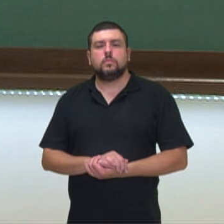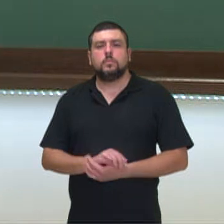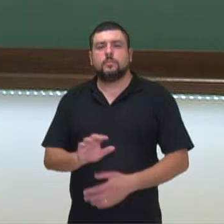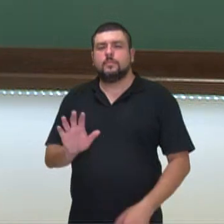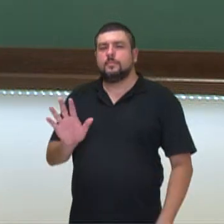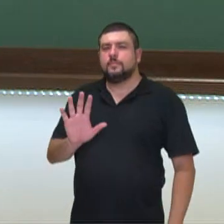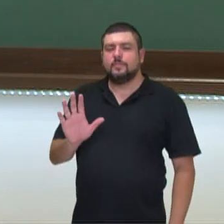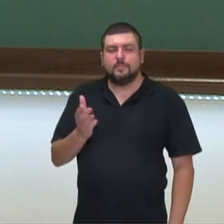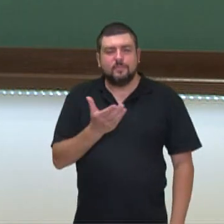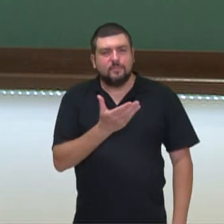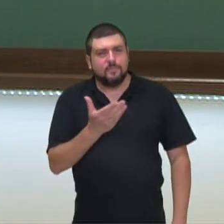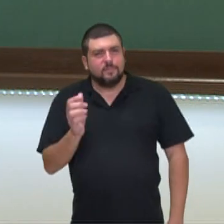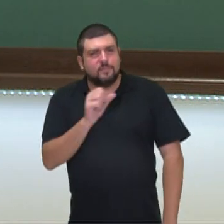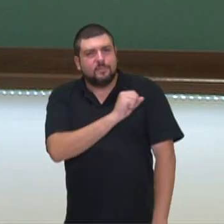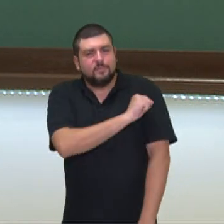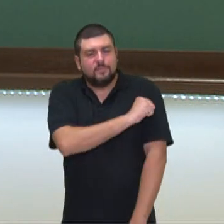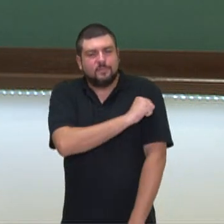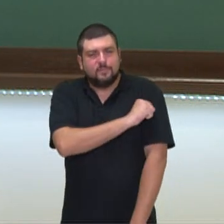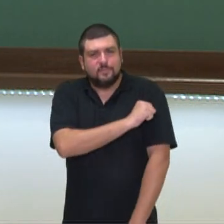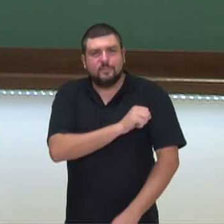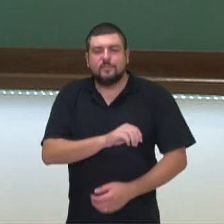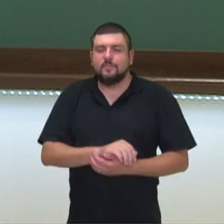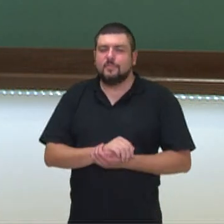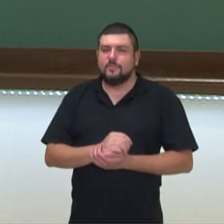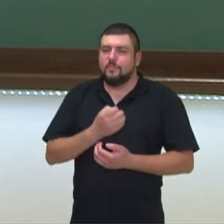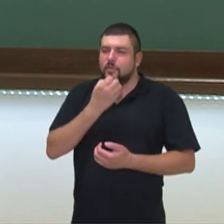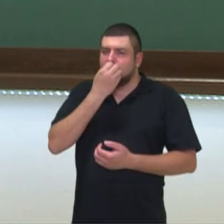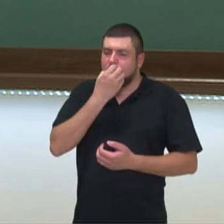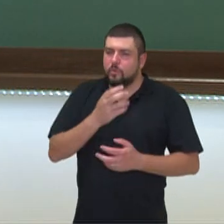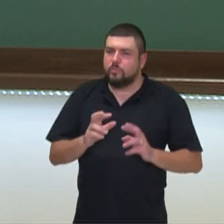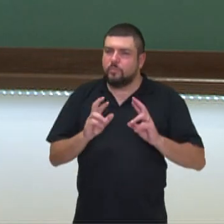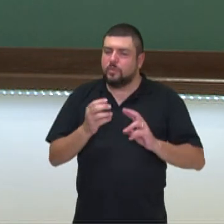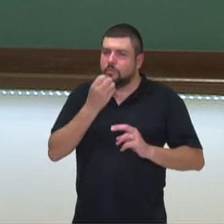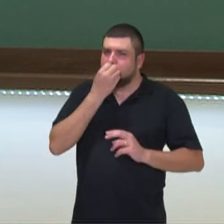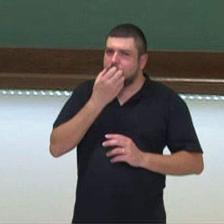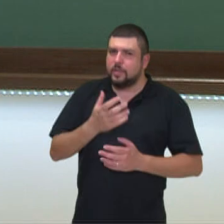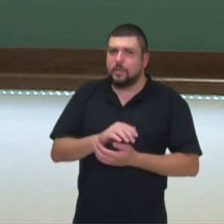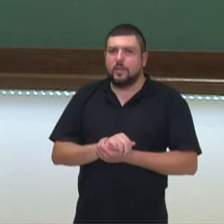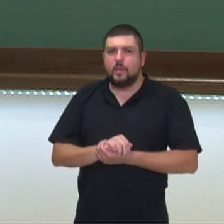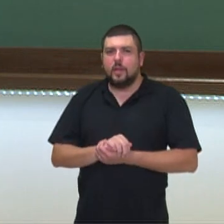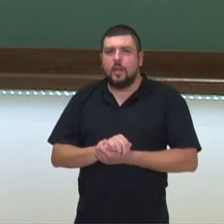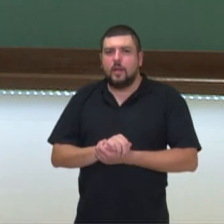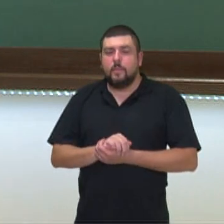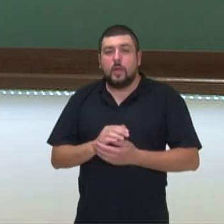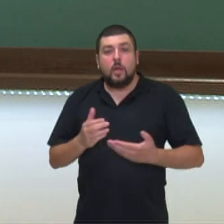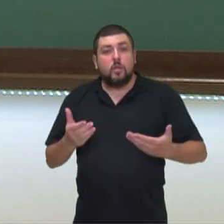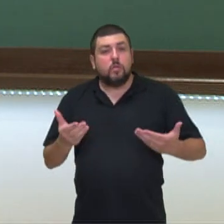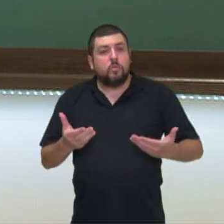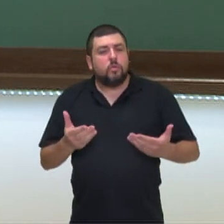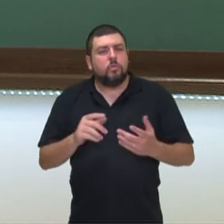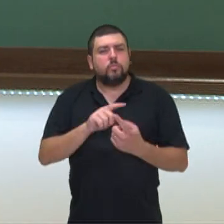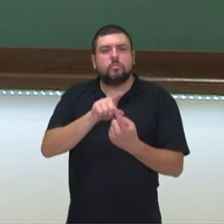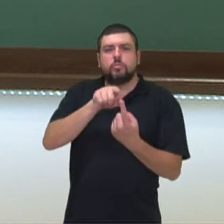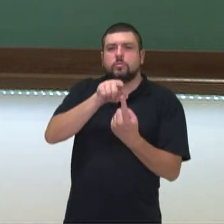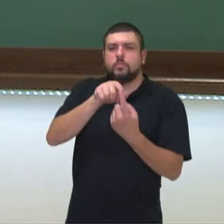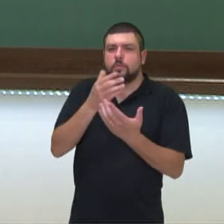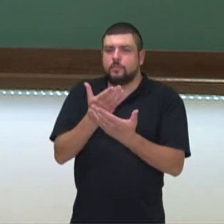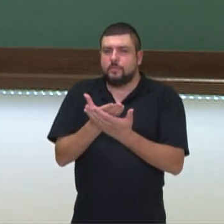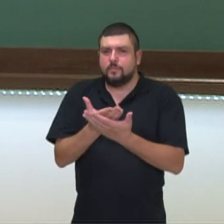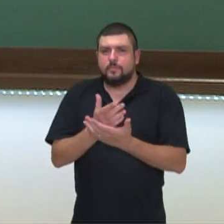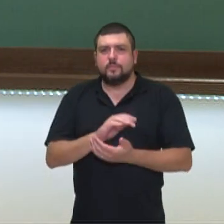E aí, pessoal do oitavo ano, tudo bem com vocês? Espero que estejam todos bem. Aqui é o professor Hidalberto e vamos ver quais são os objetivos para a aula de